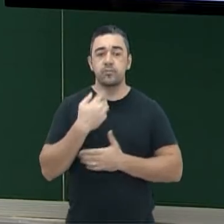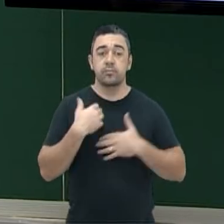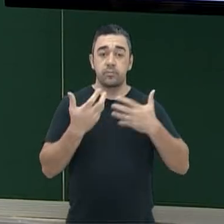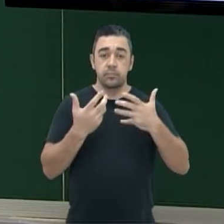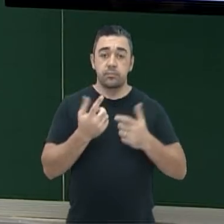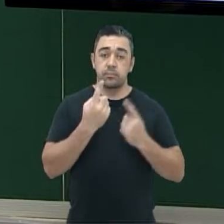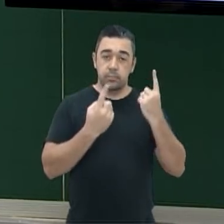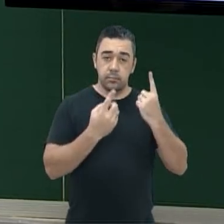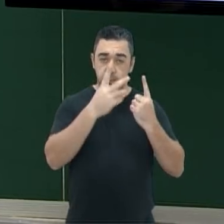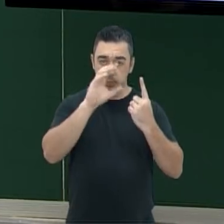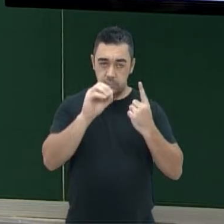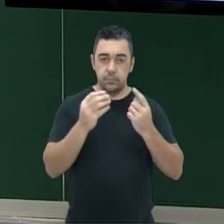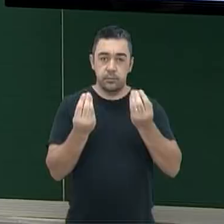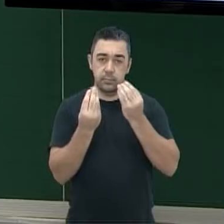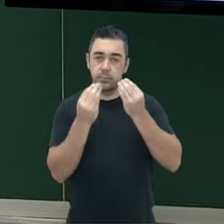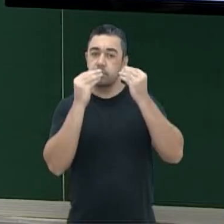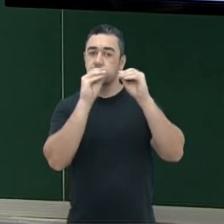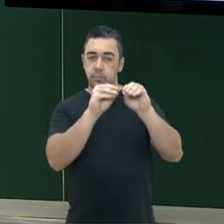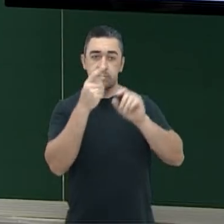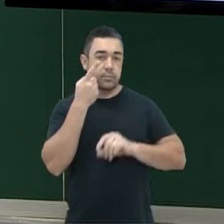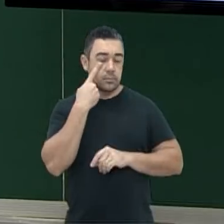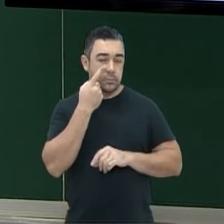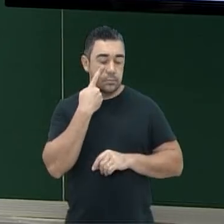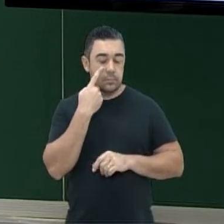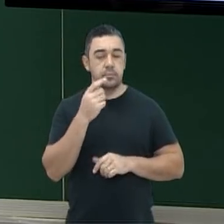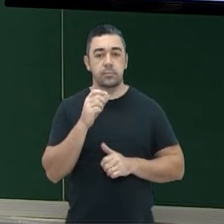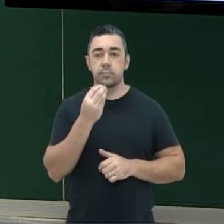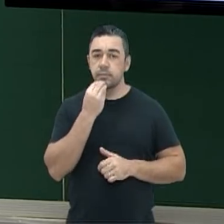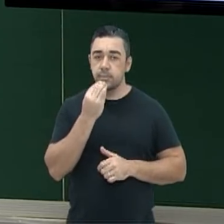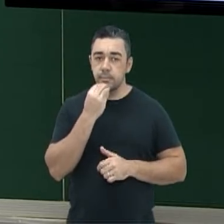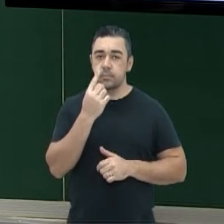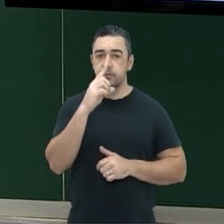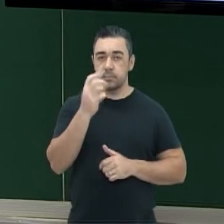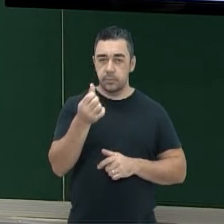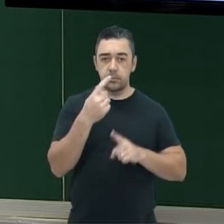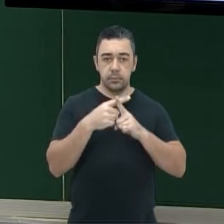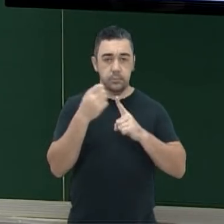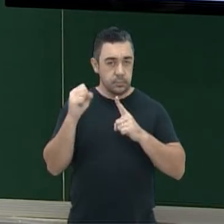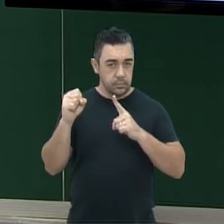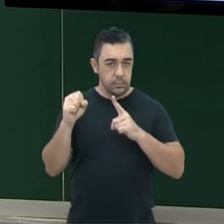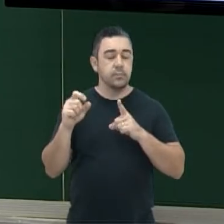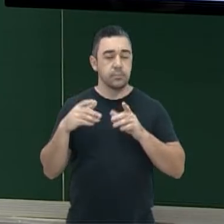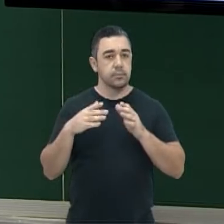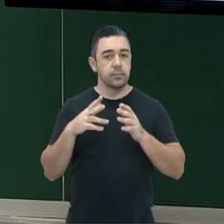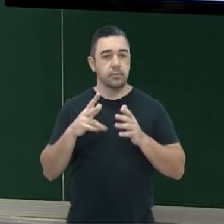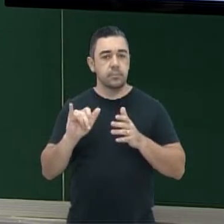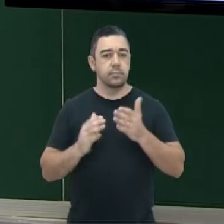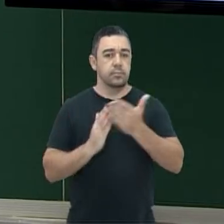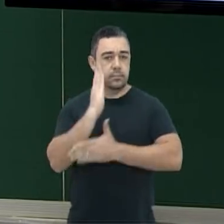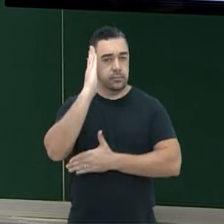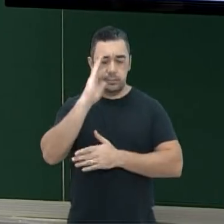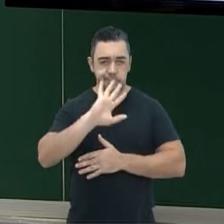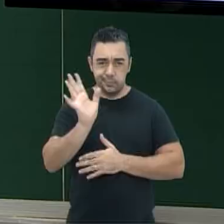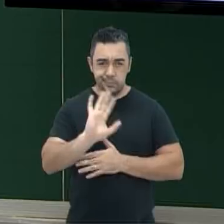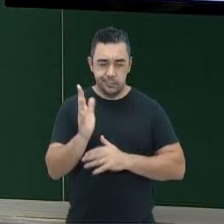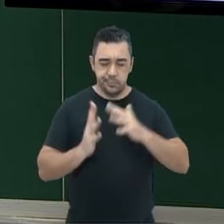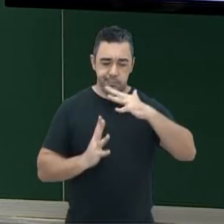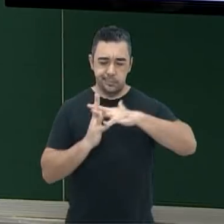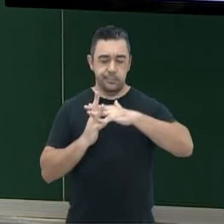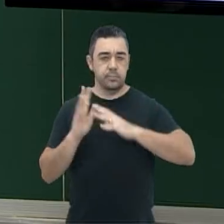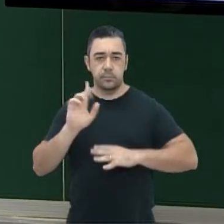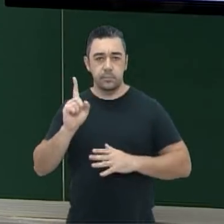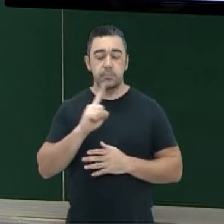120. Se você quer ver se é verdade, é só testar. 16 vezes 8, mas vai por mim, porque vai passar. Então, vai